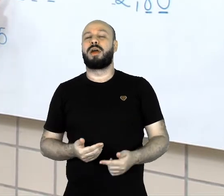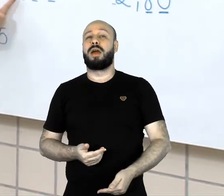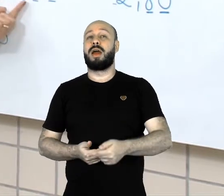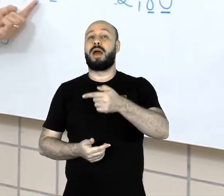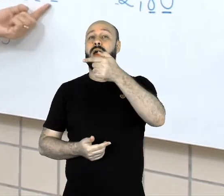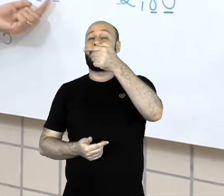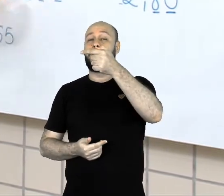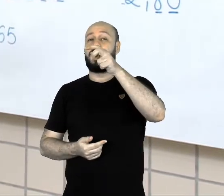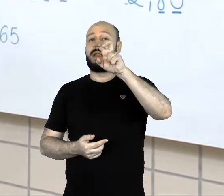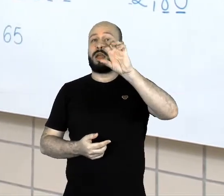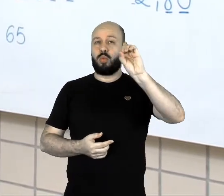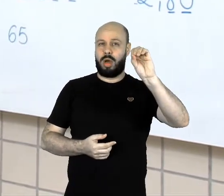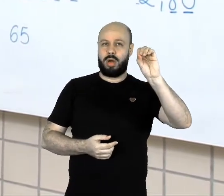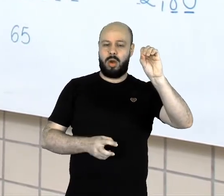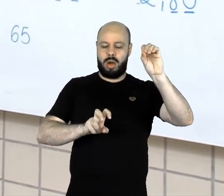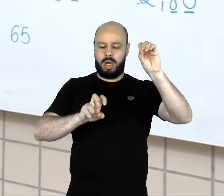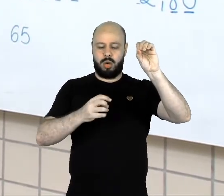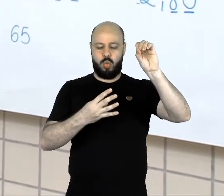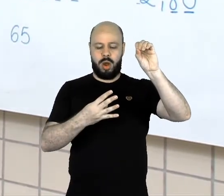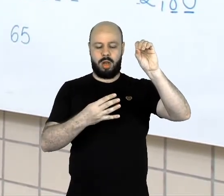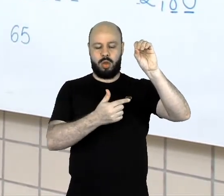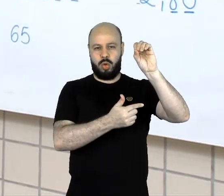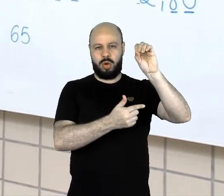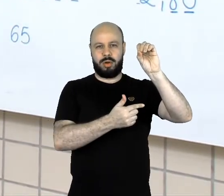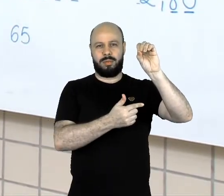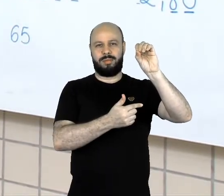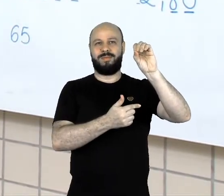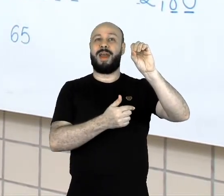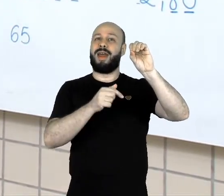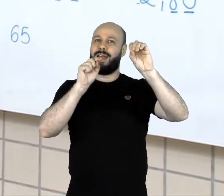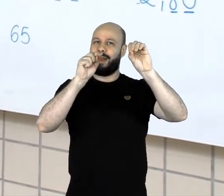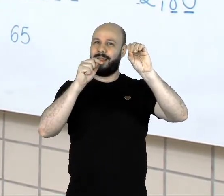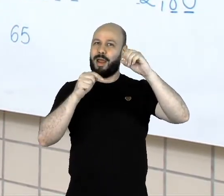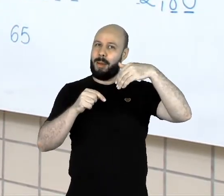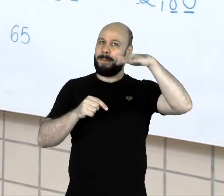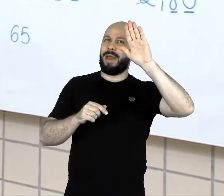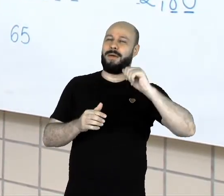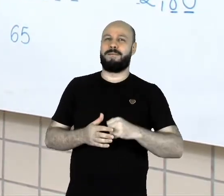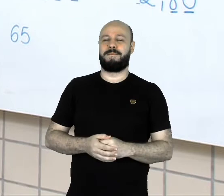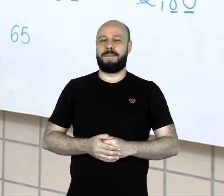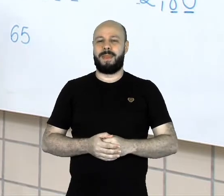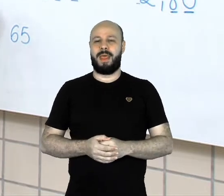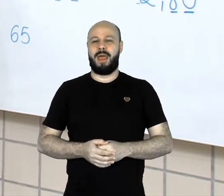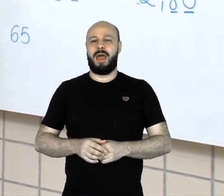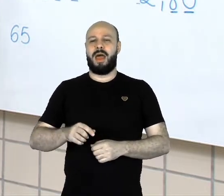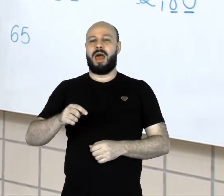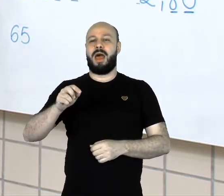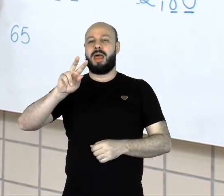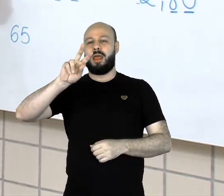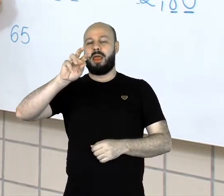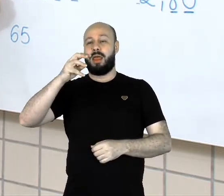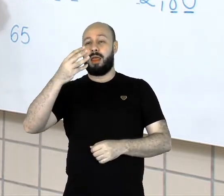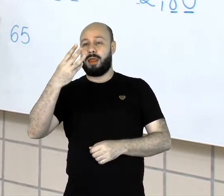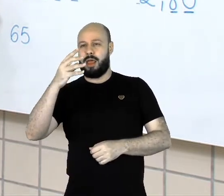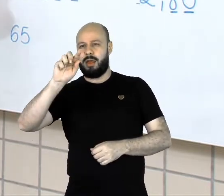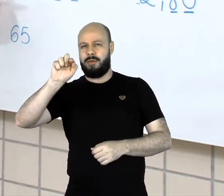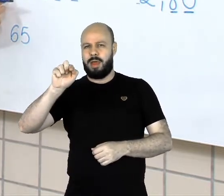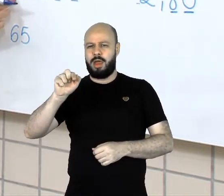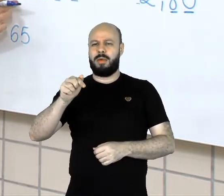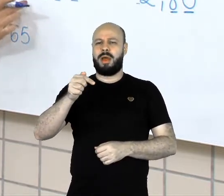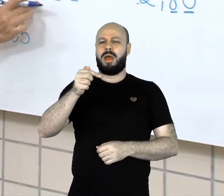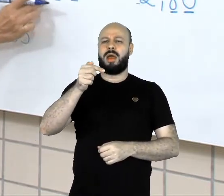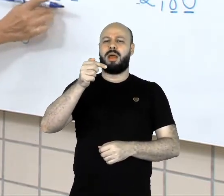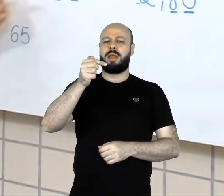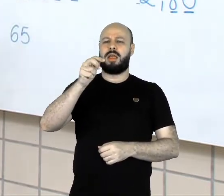750 ou 542? 750 é maior. Então, 3,750 ou 75 é